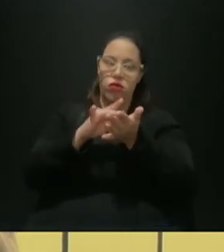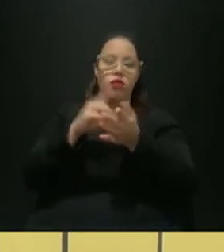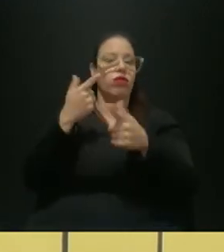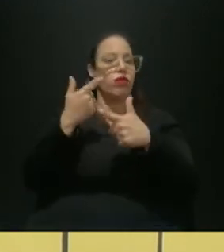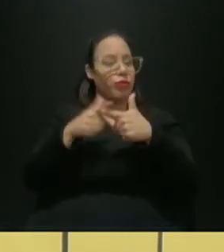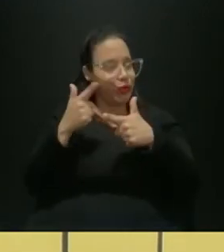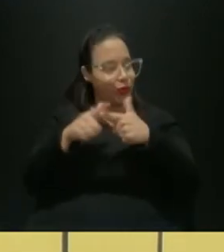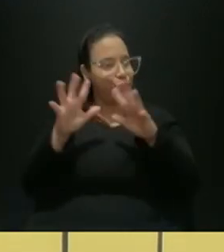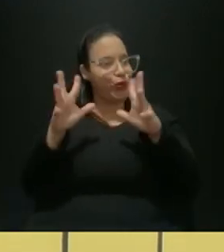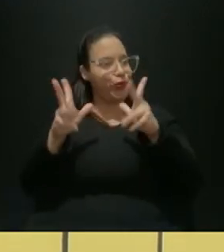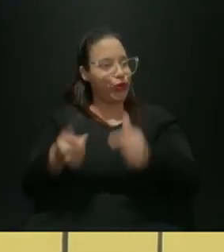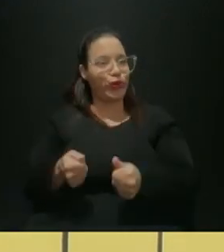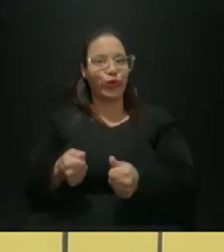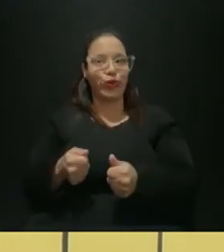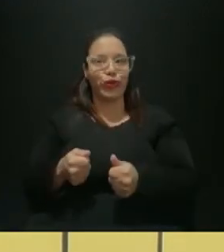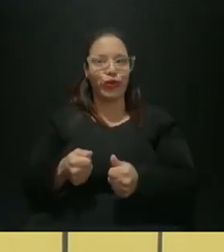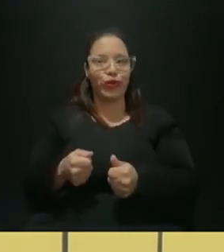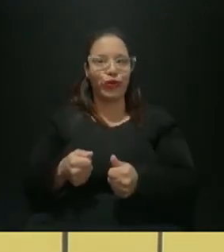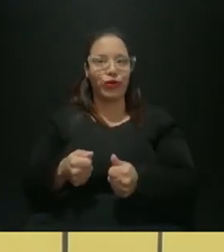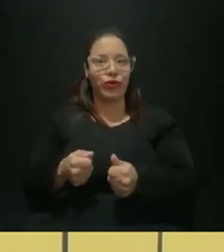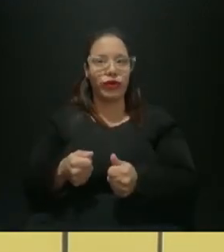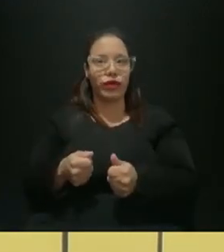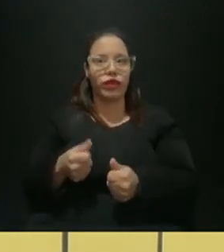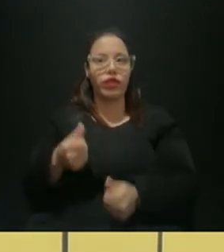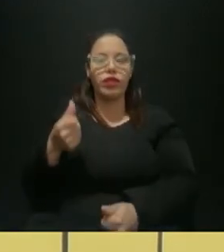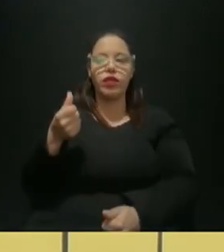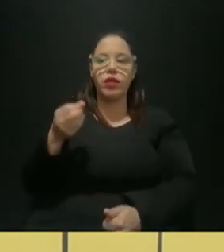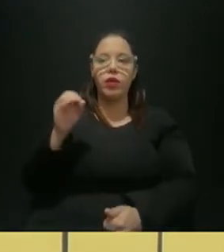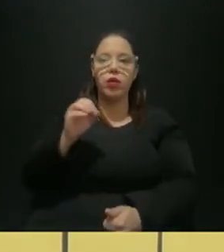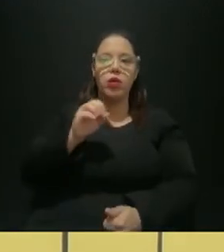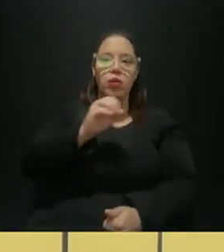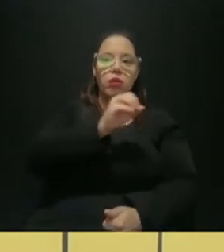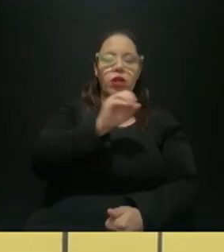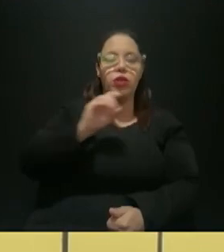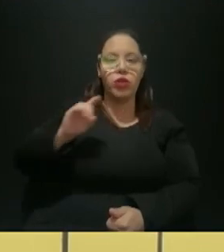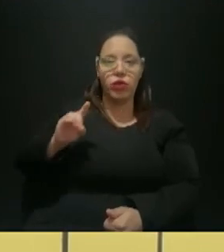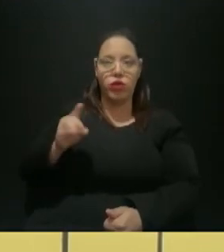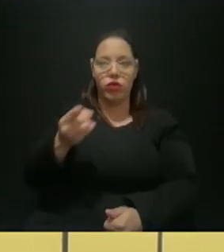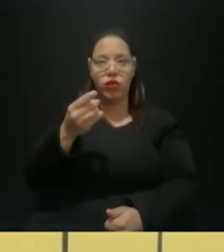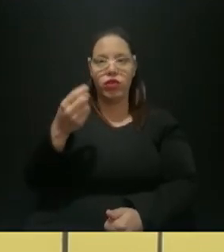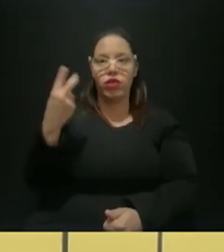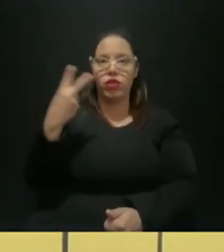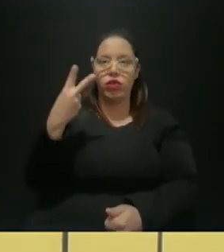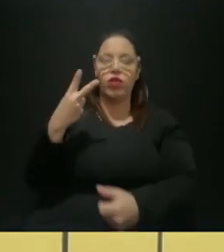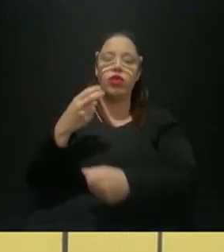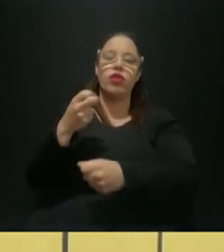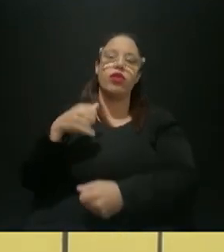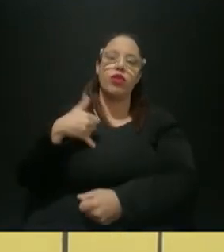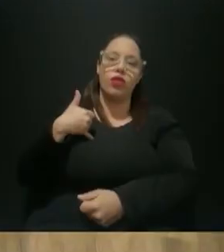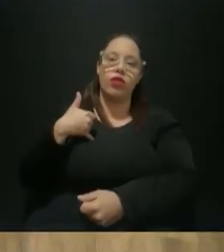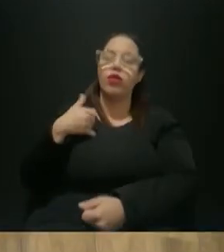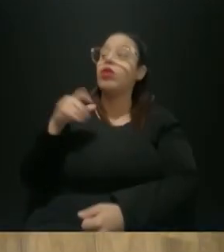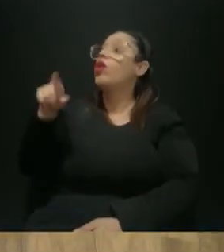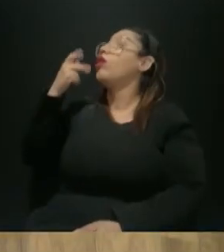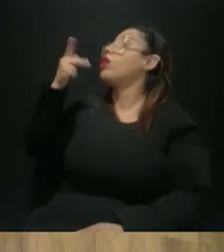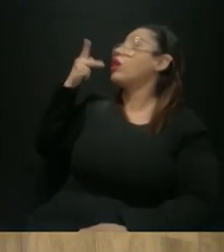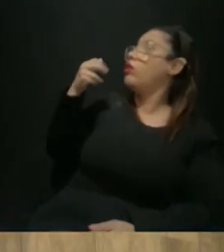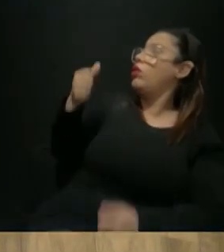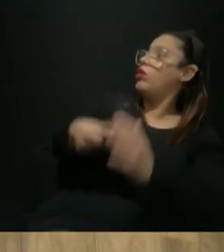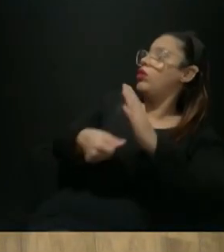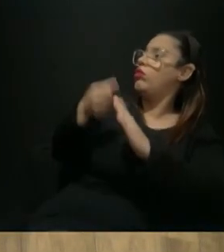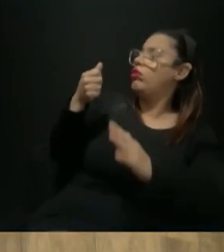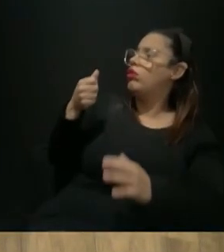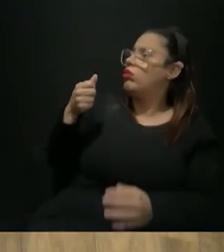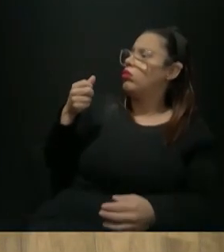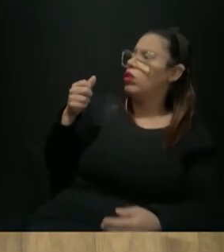ocorre nos primeiros 1000 dias, né? Sim. Que são aqueles 2 anos iniciais que... Até já que o senhor falou dos primeiros 1000 dias, pessoal, a